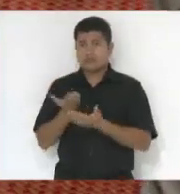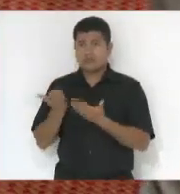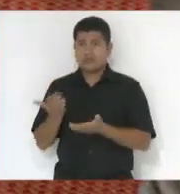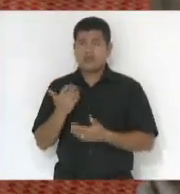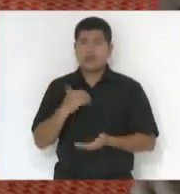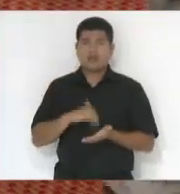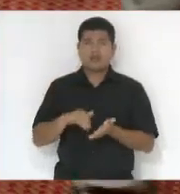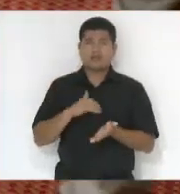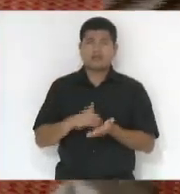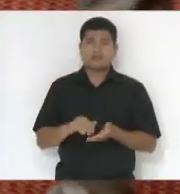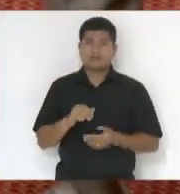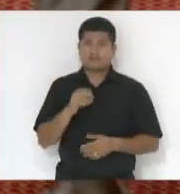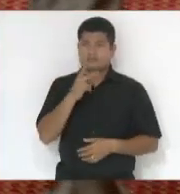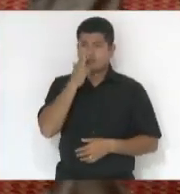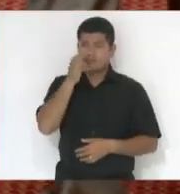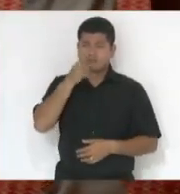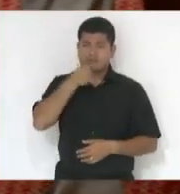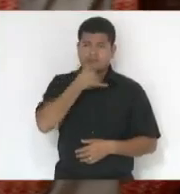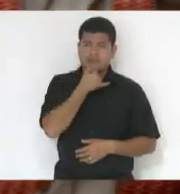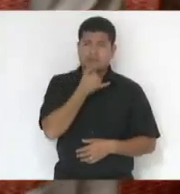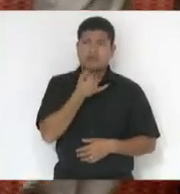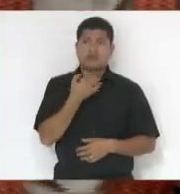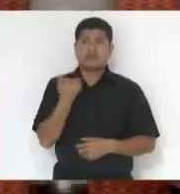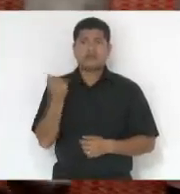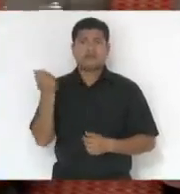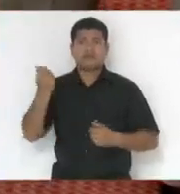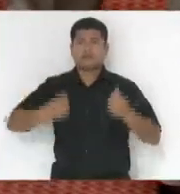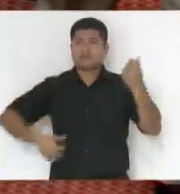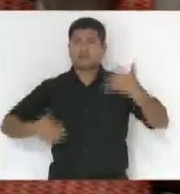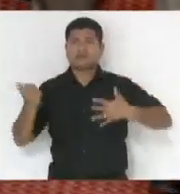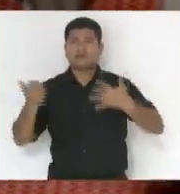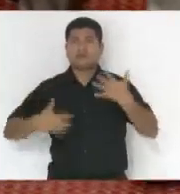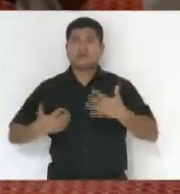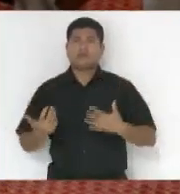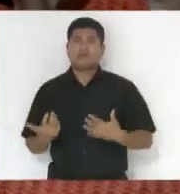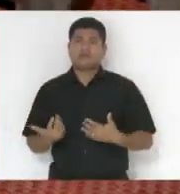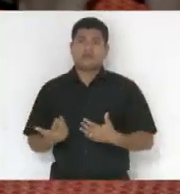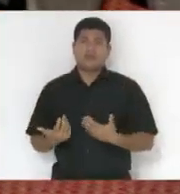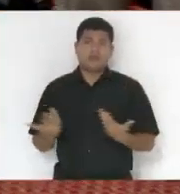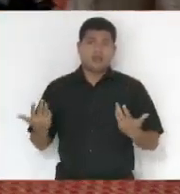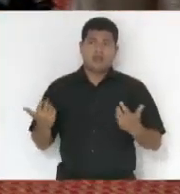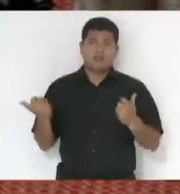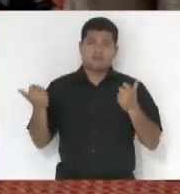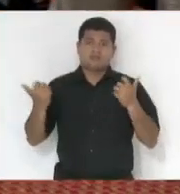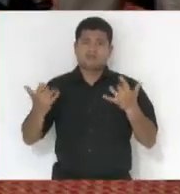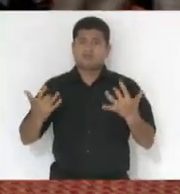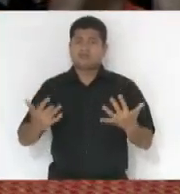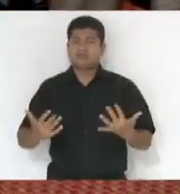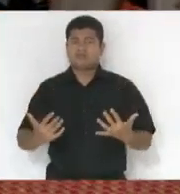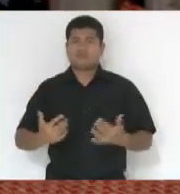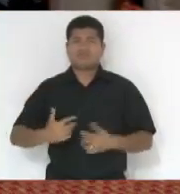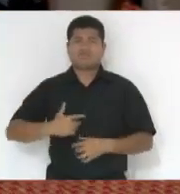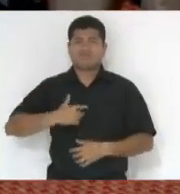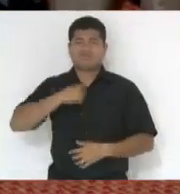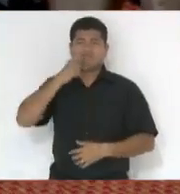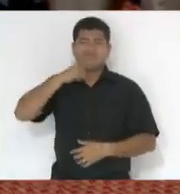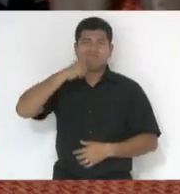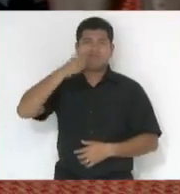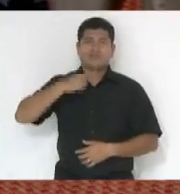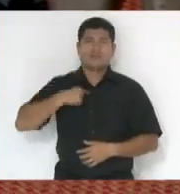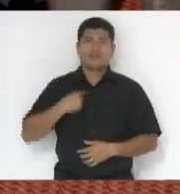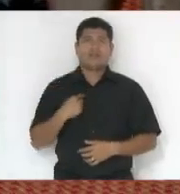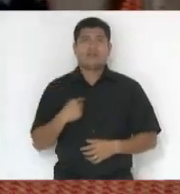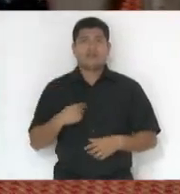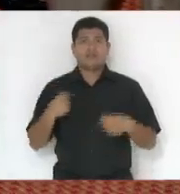foi infeliz nas suas colocações. Foi a maneira, talvez, de se expressar e dizer que temos